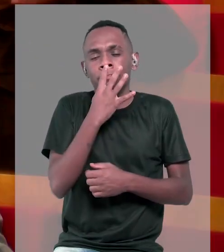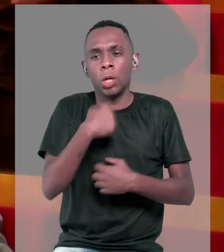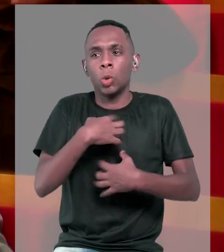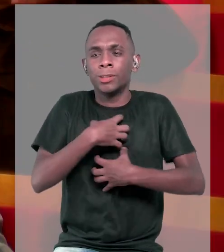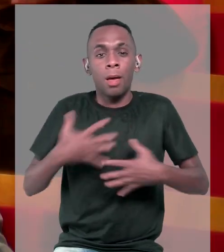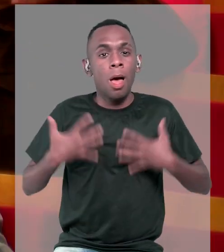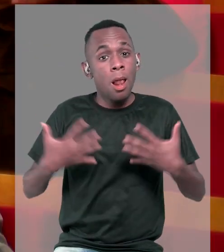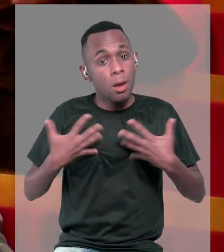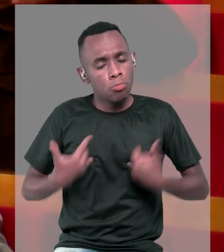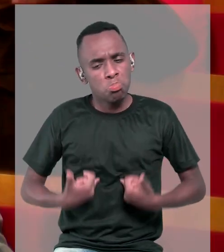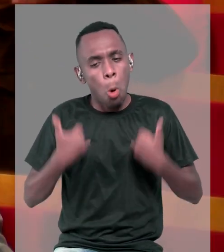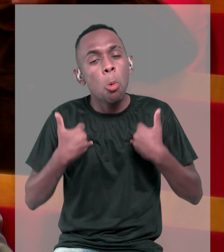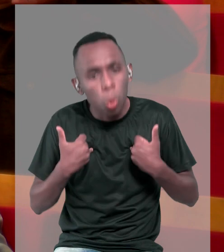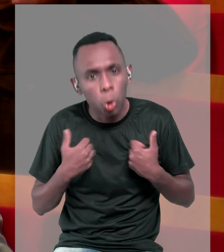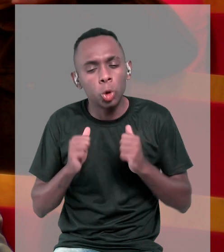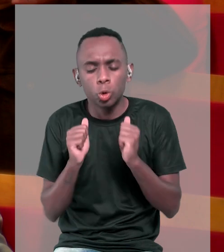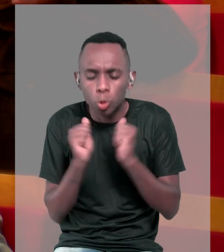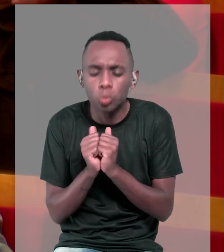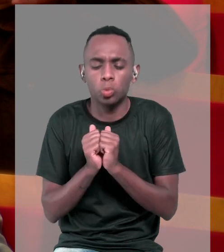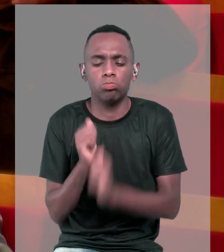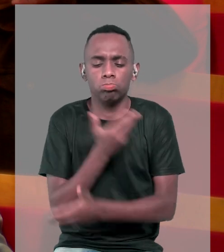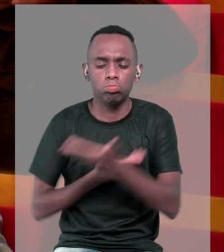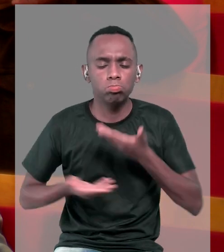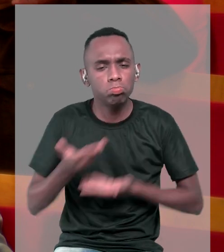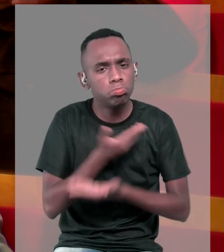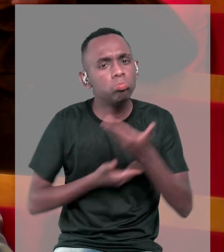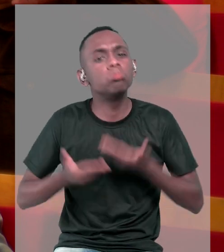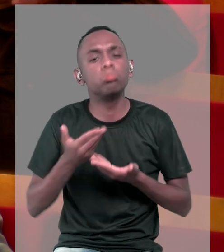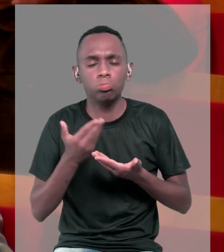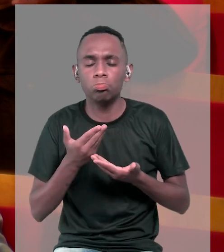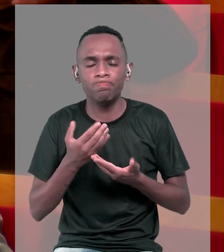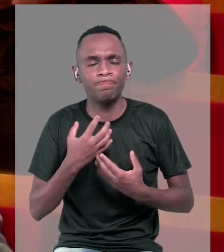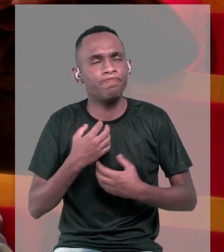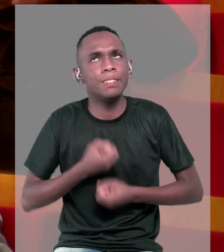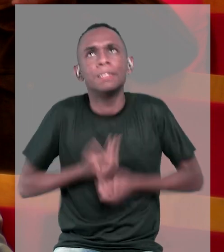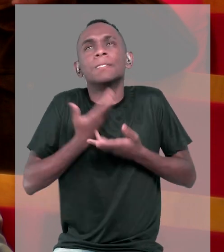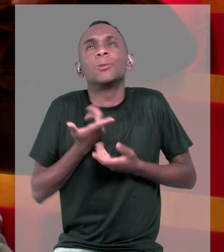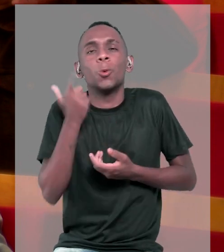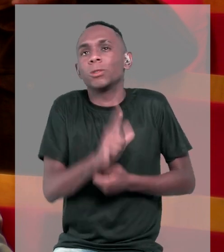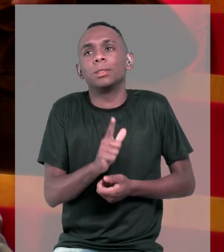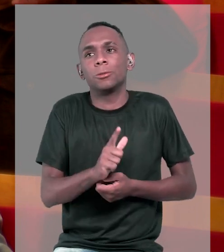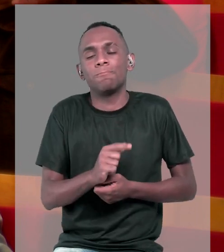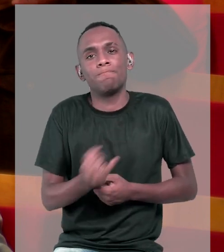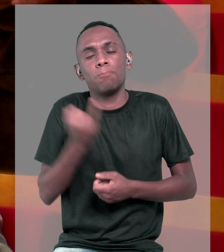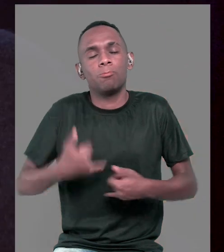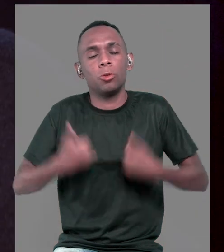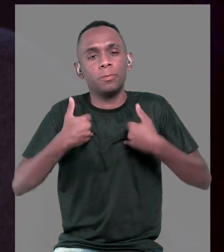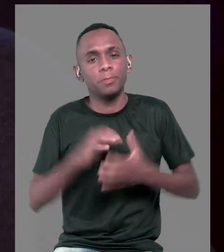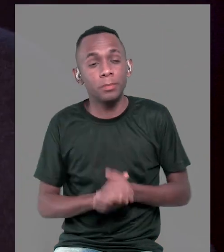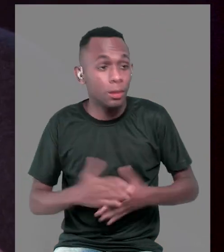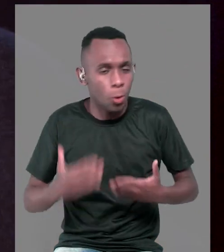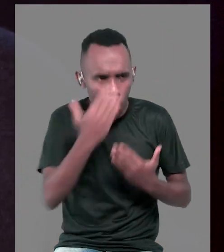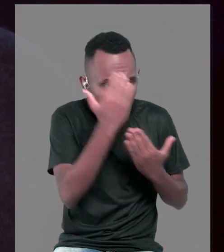de estar no meio disso, é intraduzível. Gente, muito obrigado